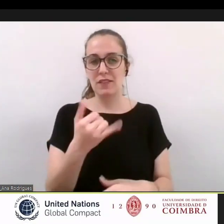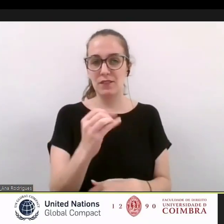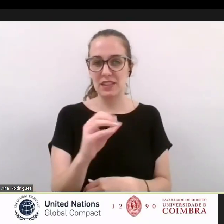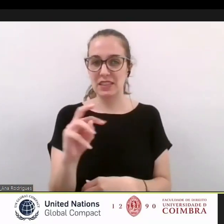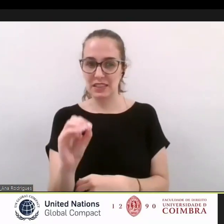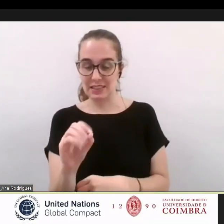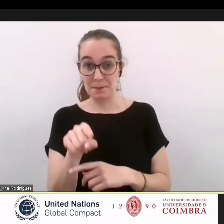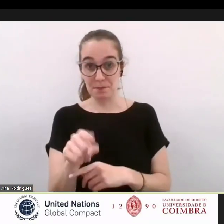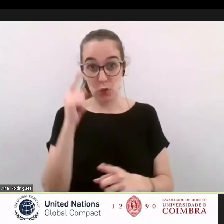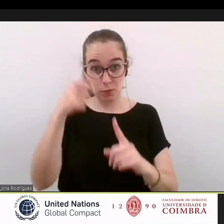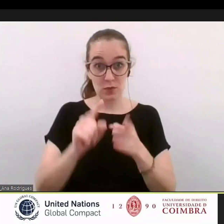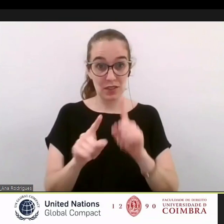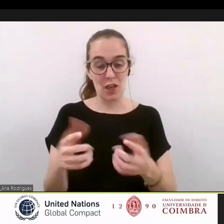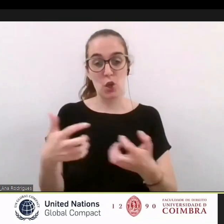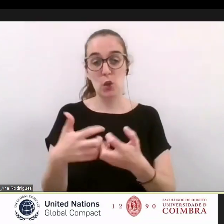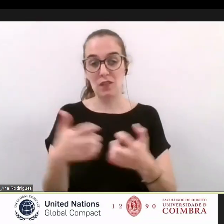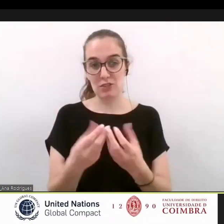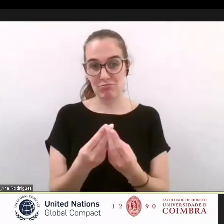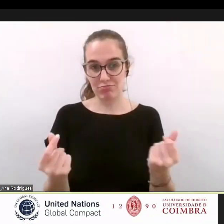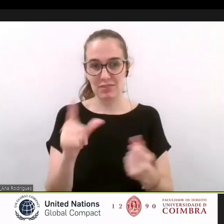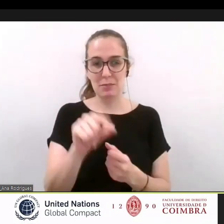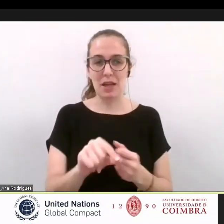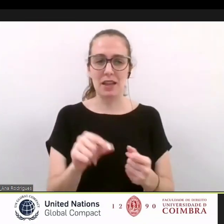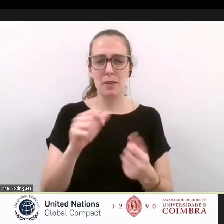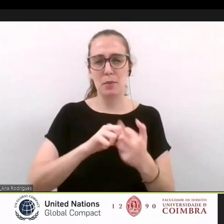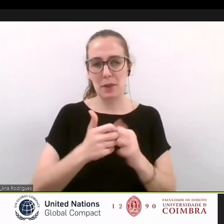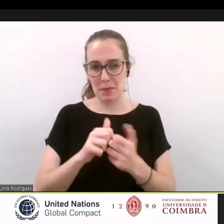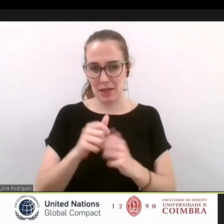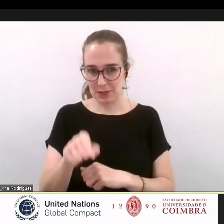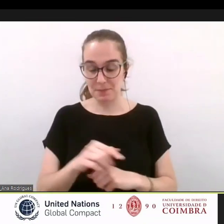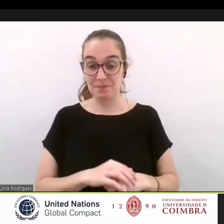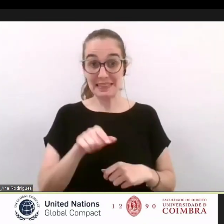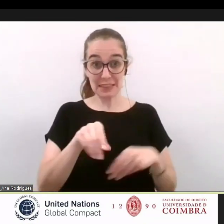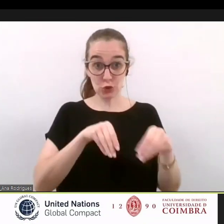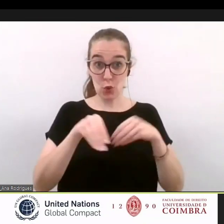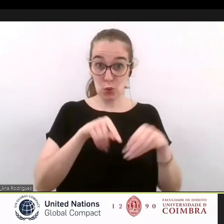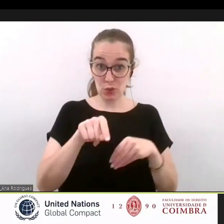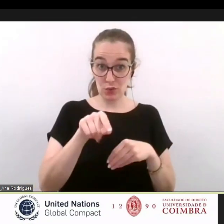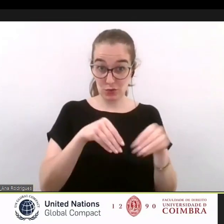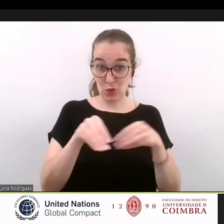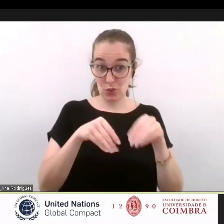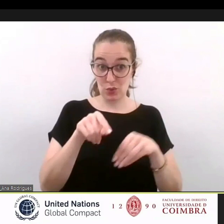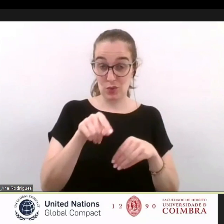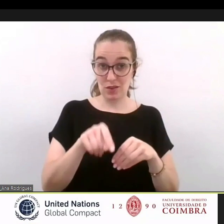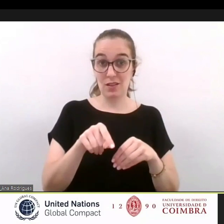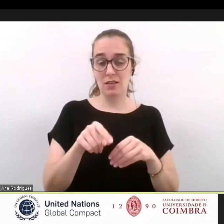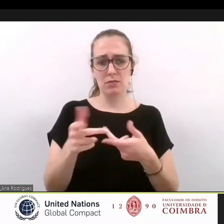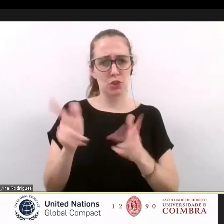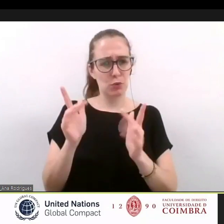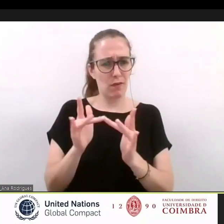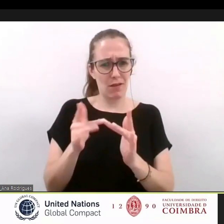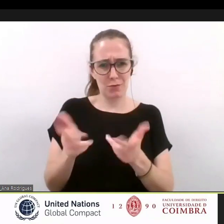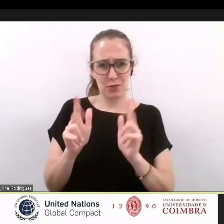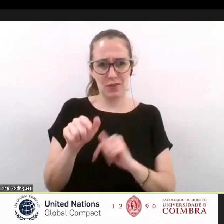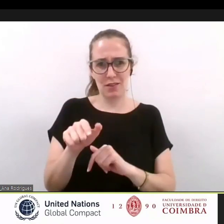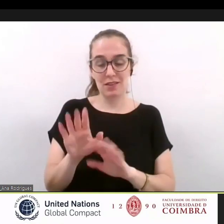de litígios e resolução de conflitos ambientais. E este jogo, enfim, é um jogo totalmente disponível online e está